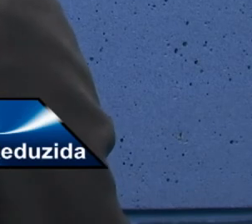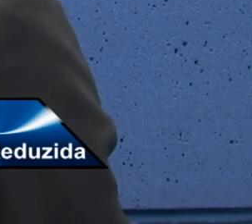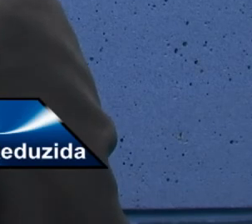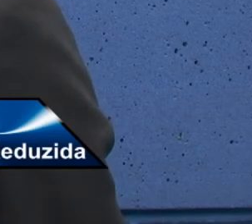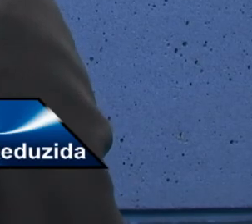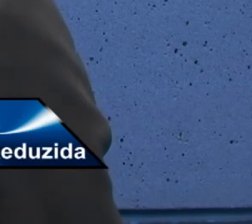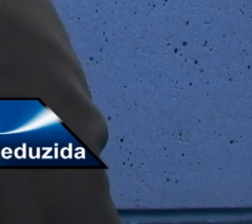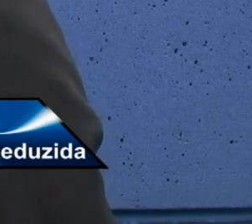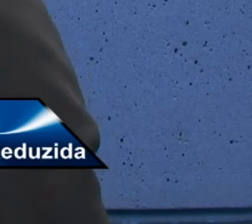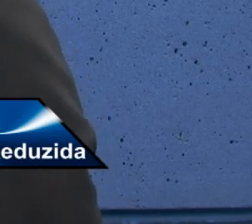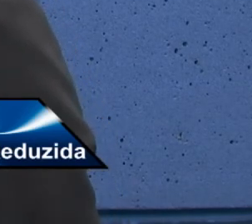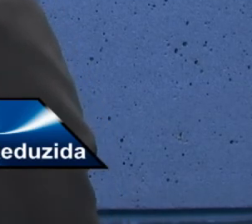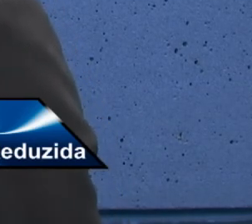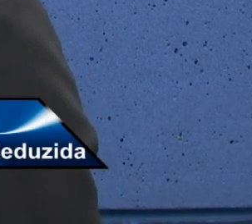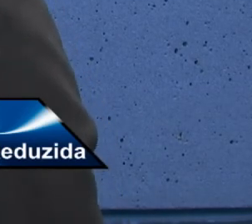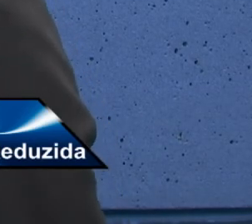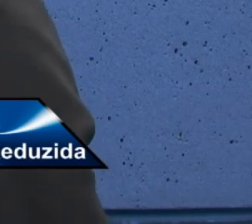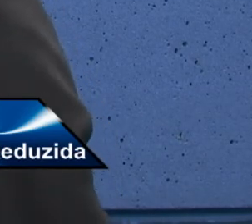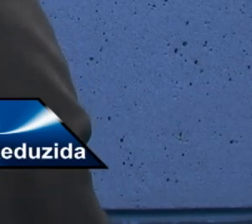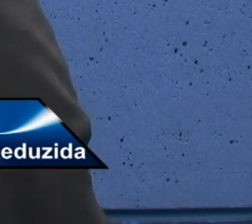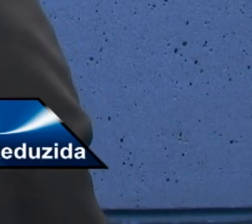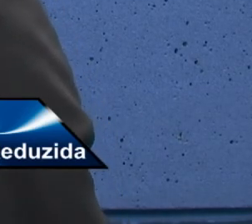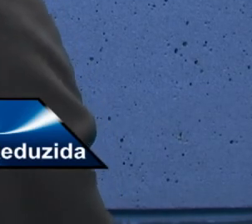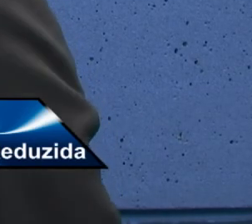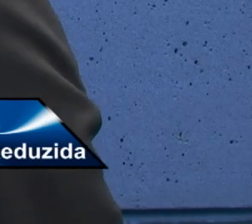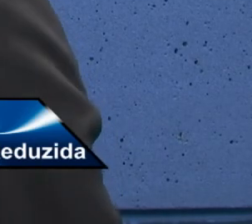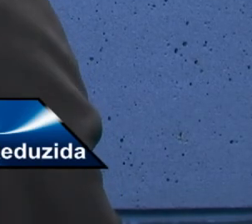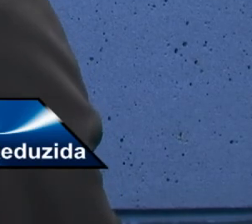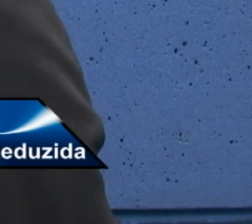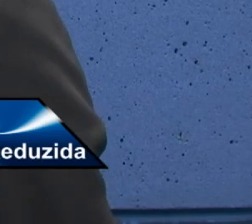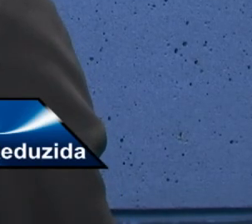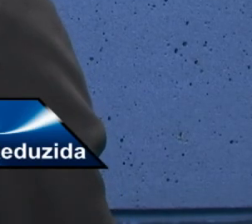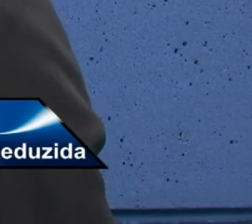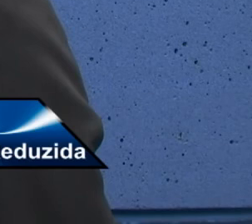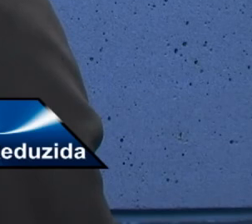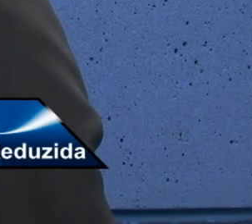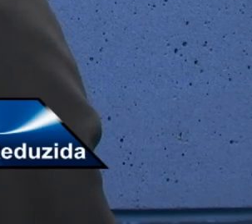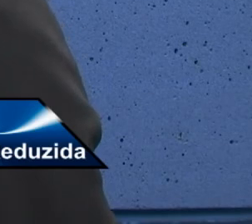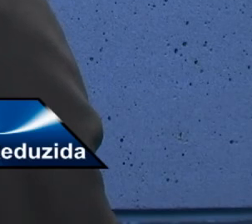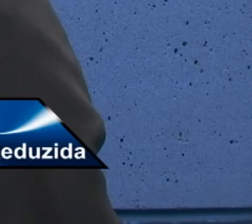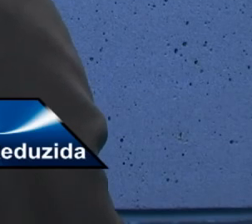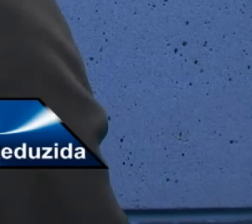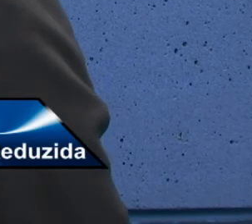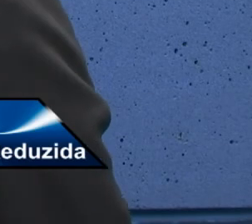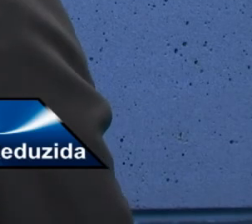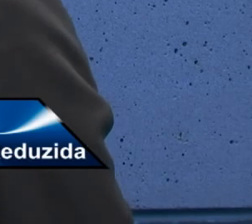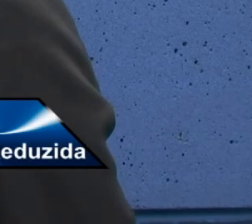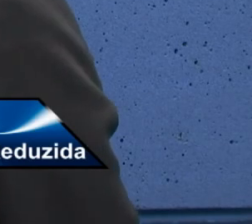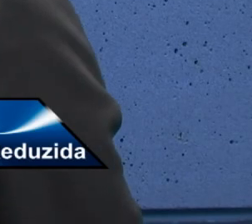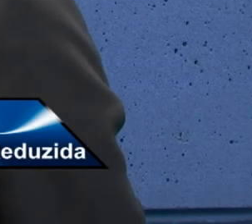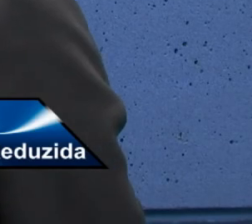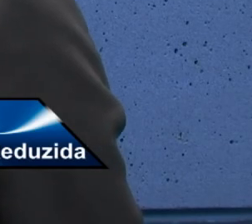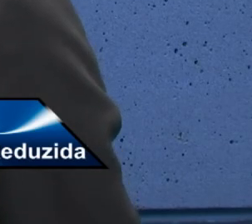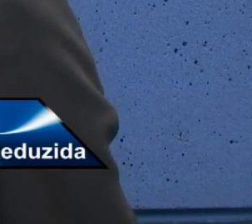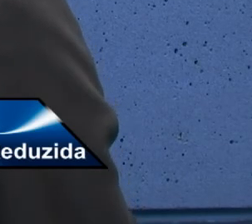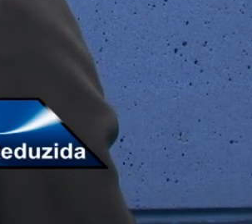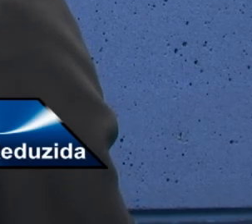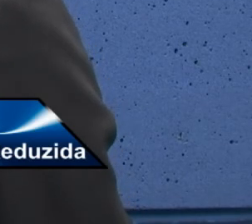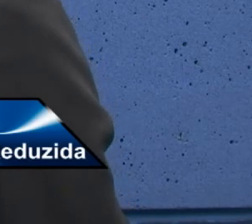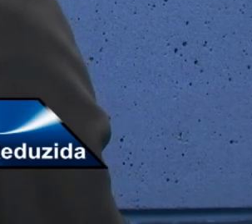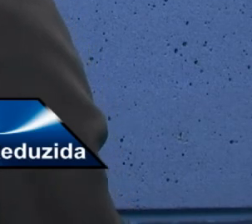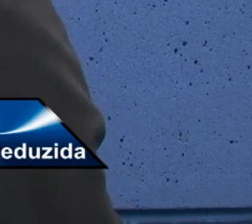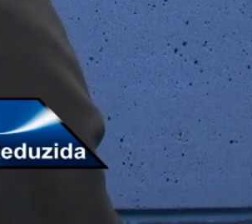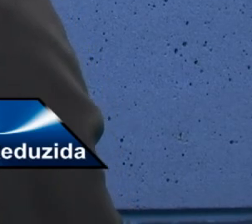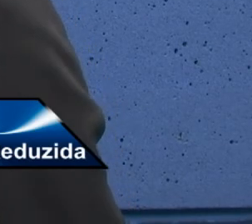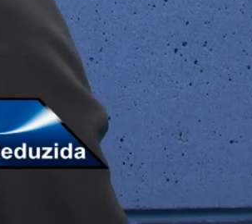não tinha mais lugares. Eu fico muito contente que as pessoas estão cada vez mais participando desse evento